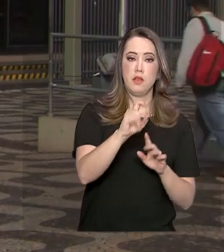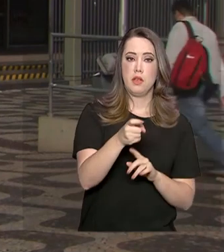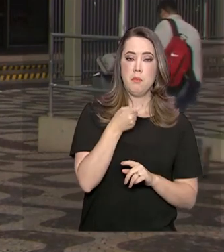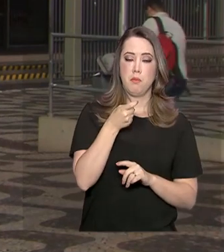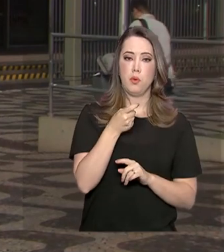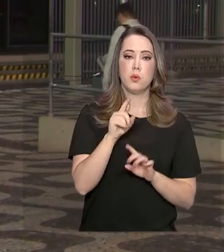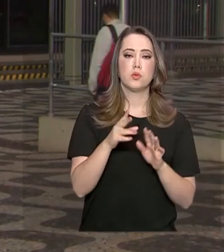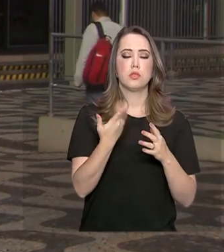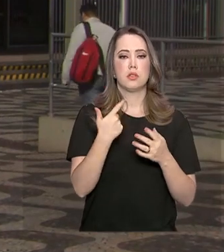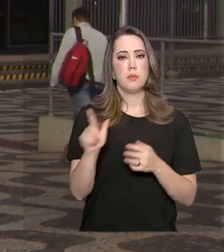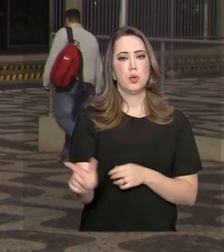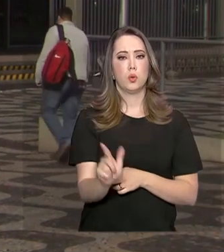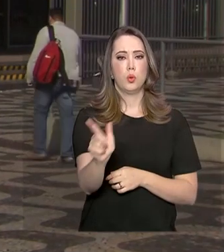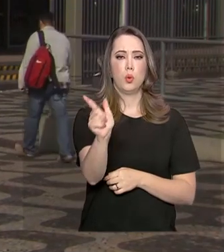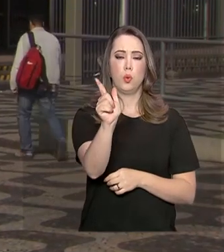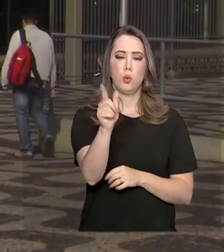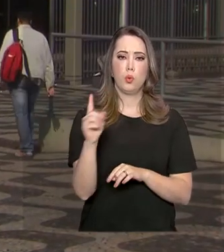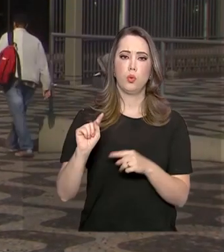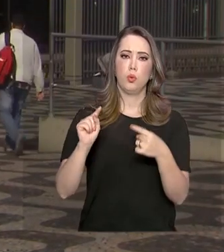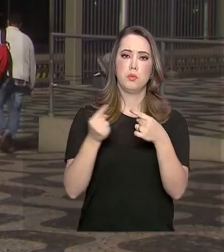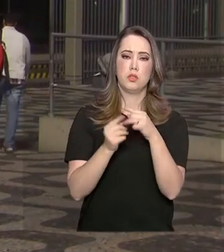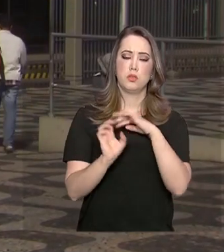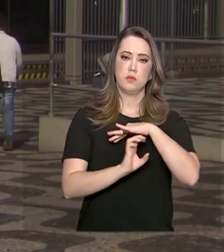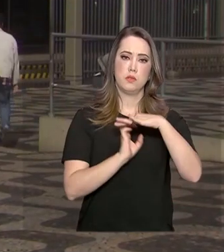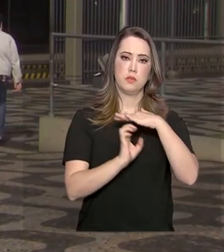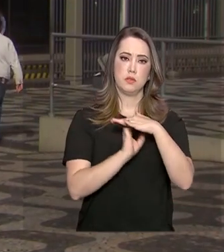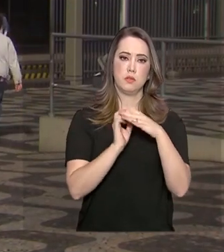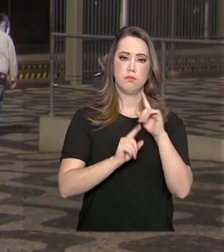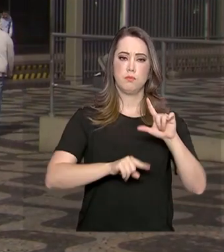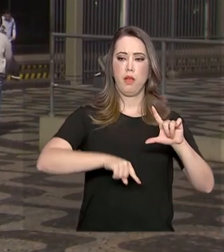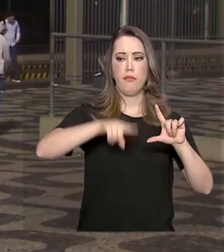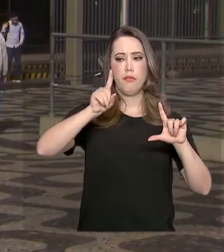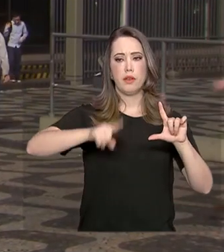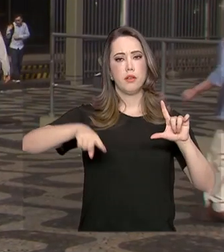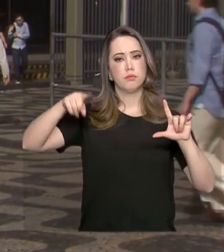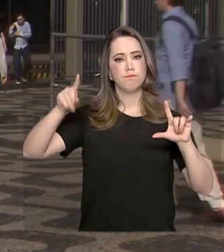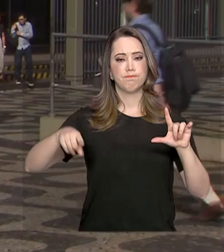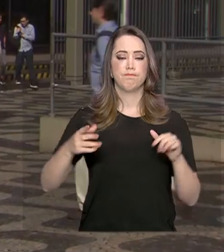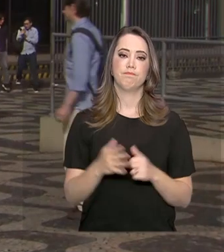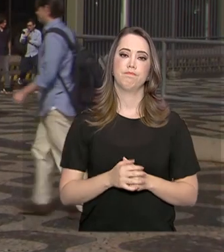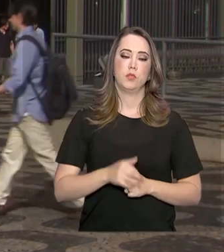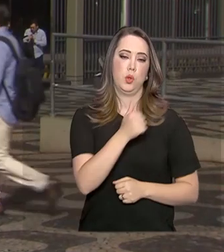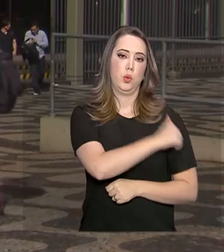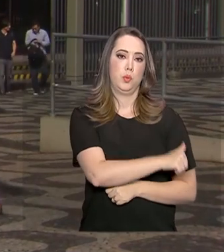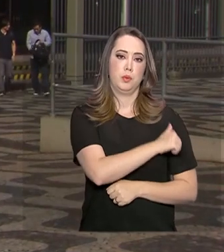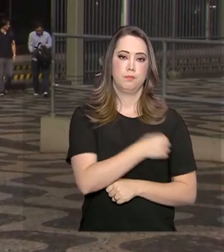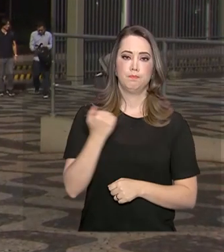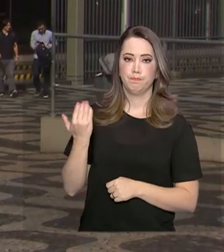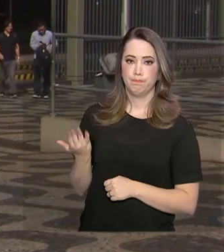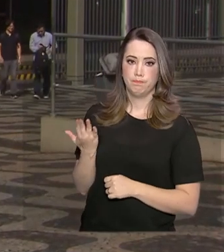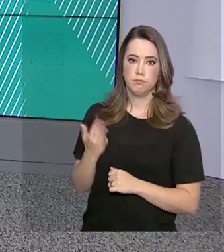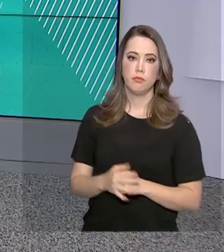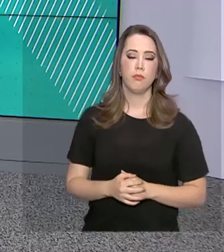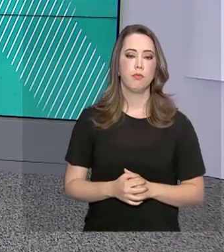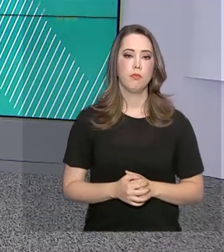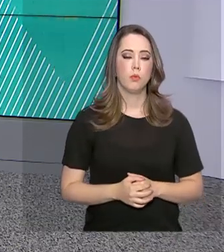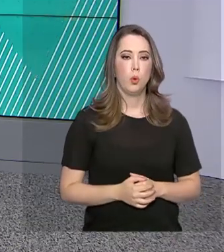e da margem de lucro visada pelas empresas, que varia. Do Rio de Janeiro, Marcelo Castilho, para o Governo Agora.